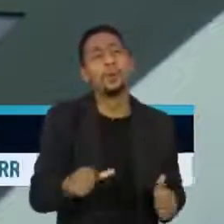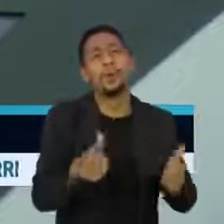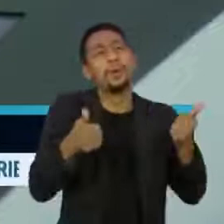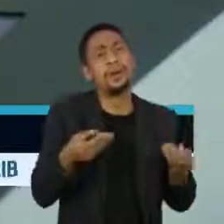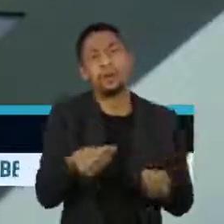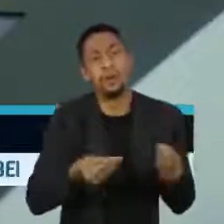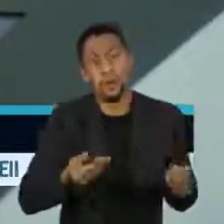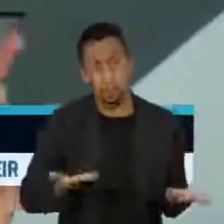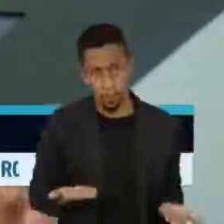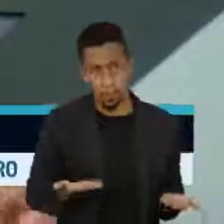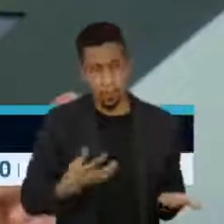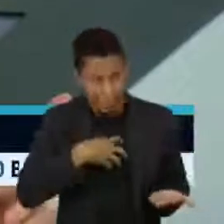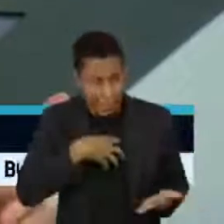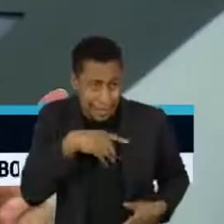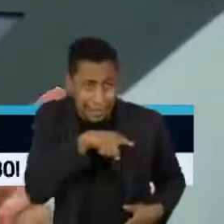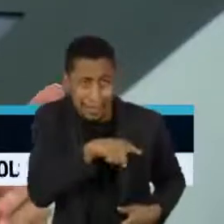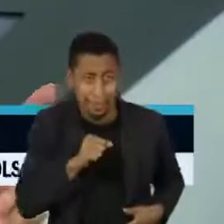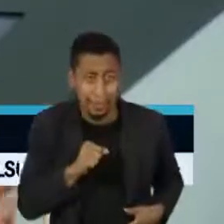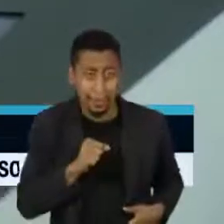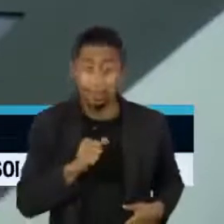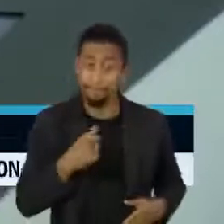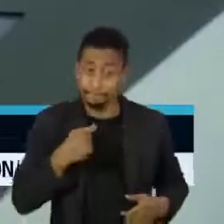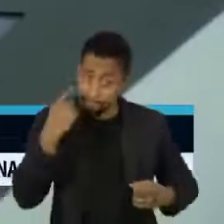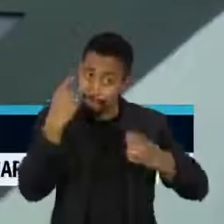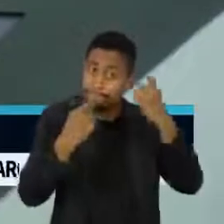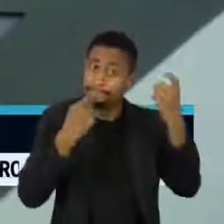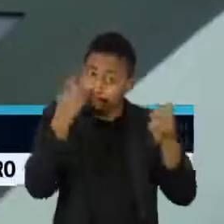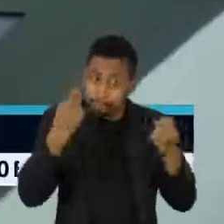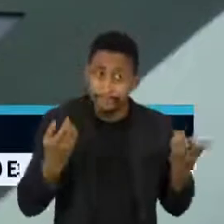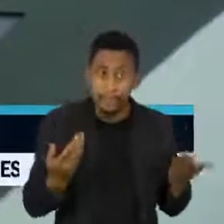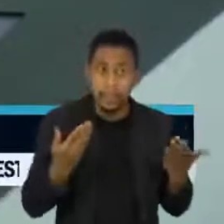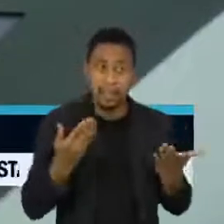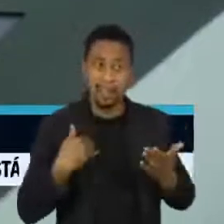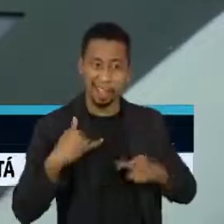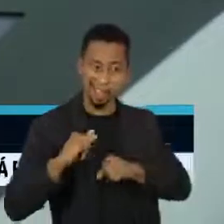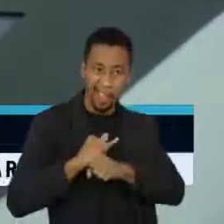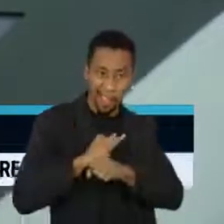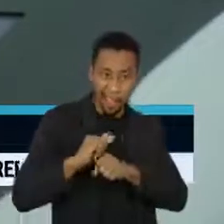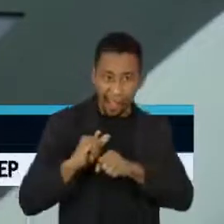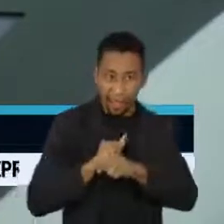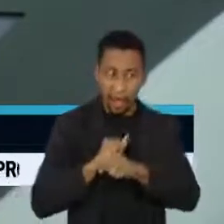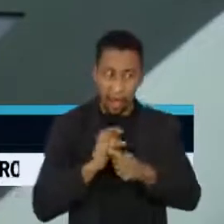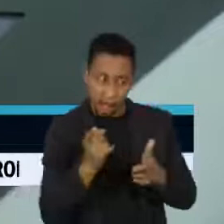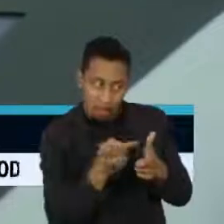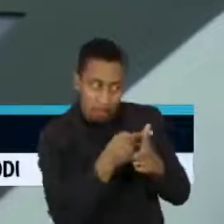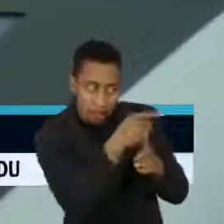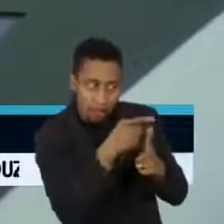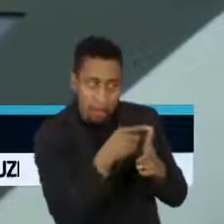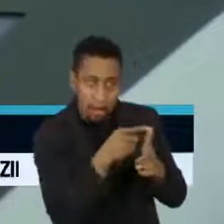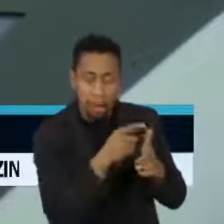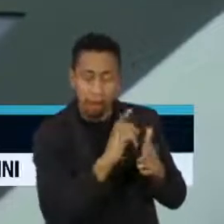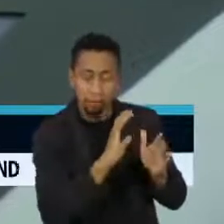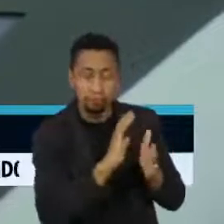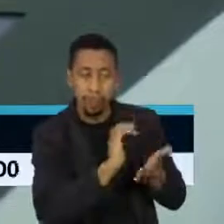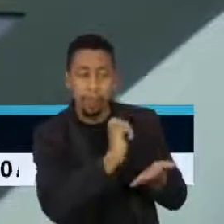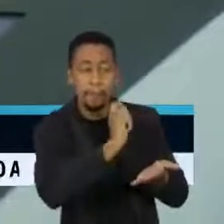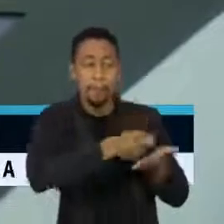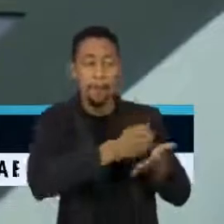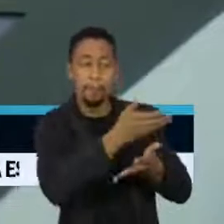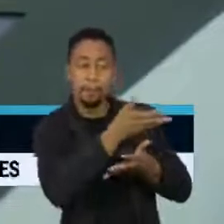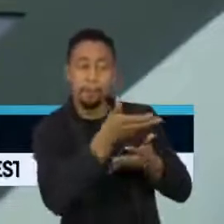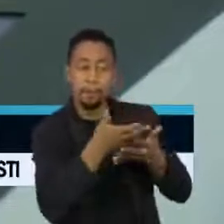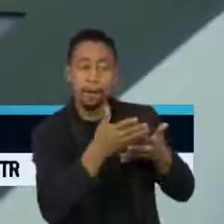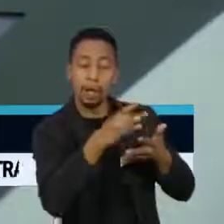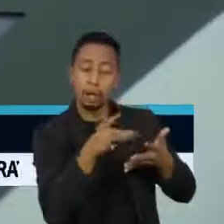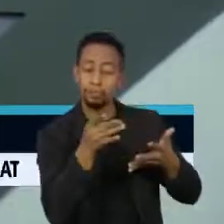de um jeito e é exatamente isso que me preocupa a tentar os a esse mecanismo como uma esmola para que